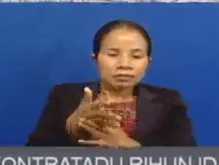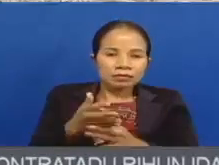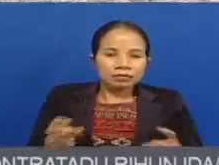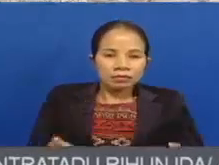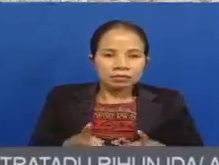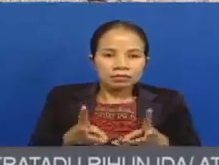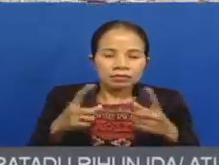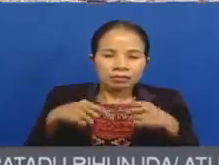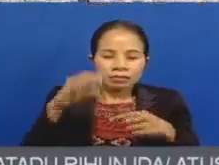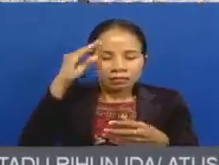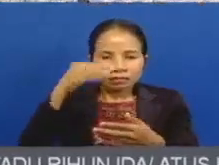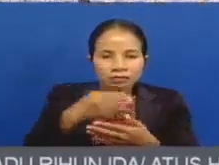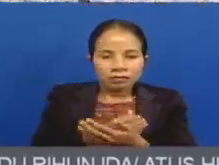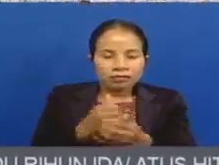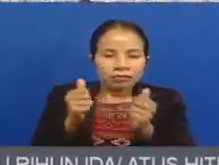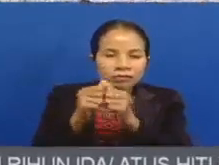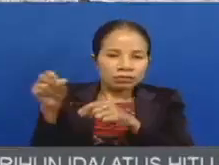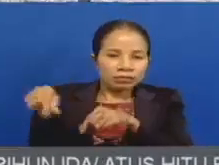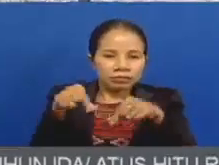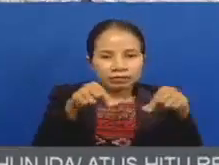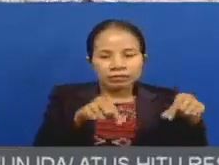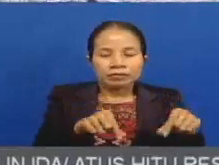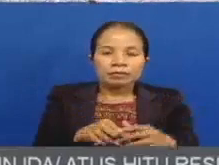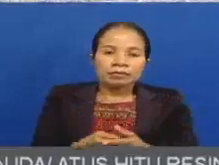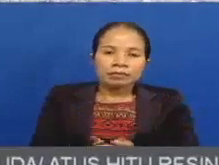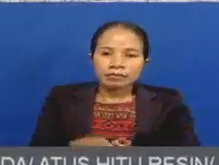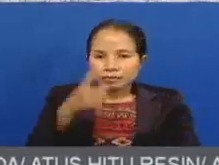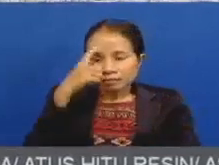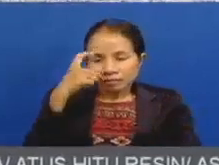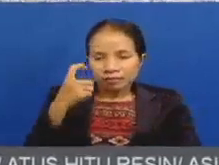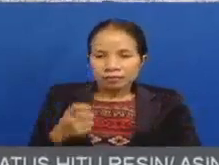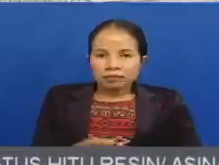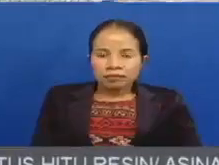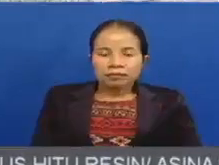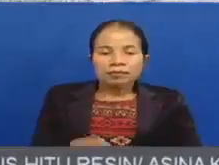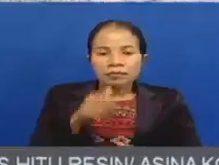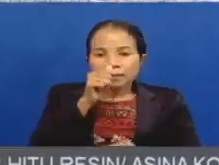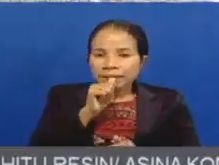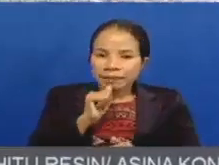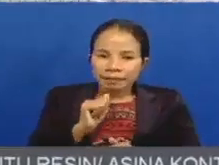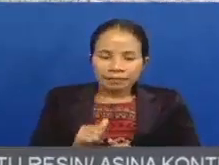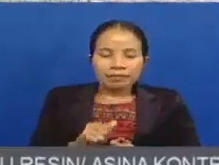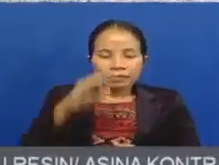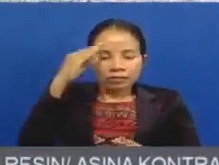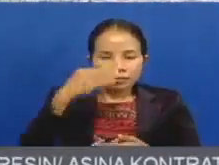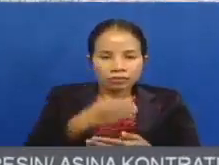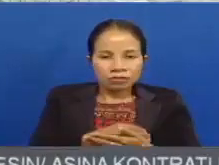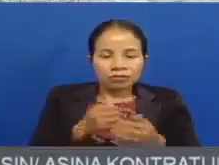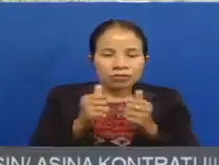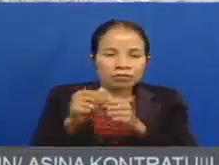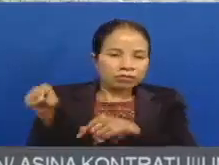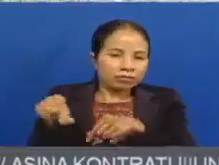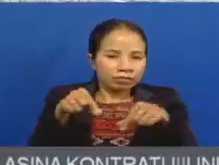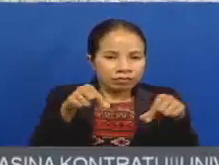dalam bania oan deficiente ne tambane o paciência oan o condição deficiente